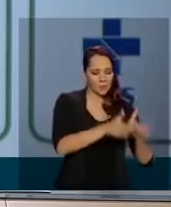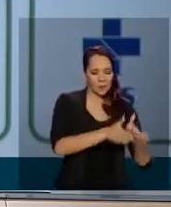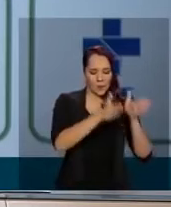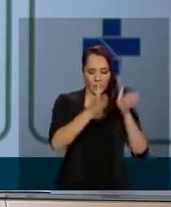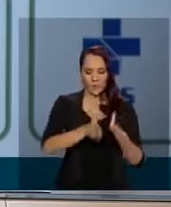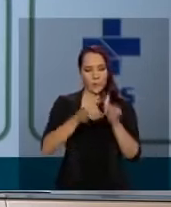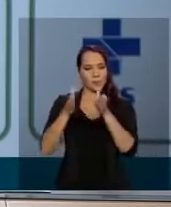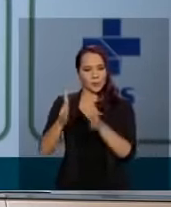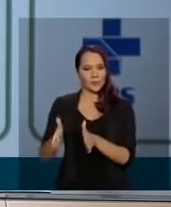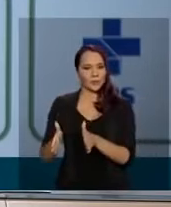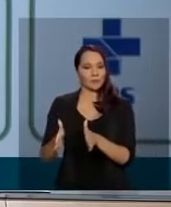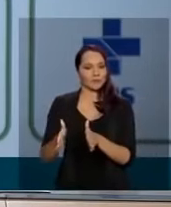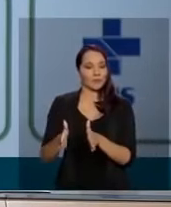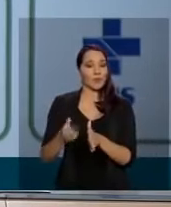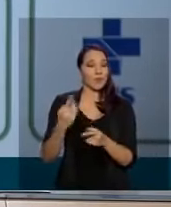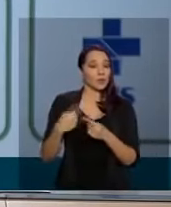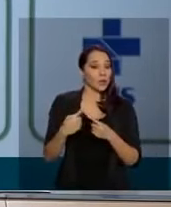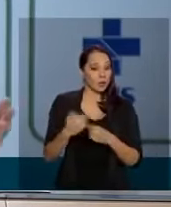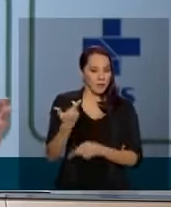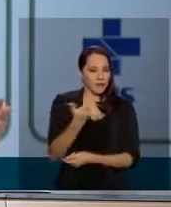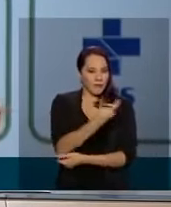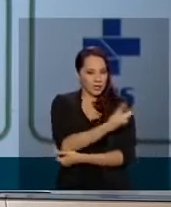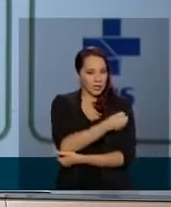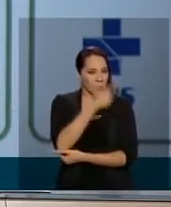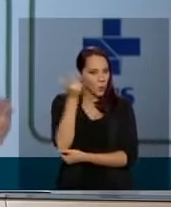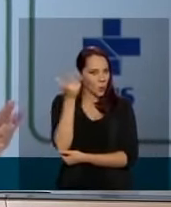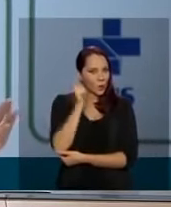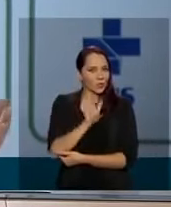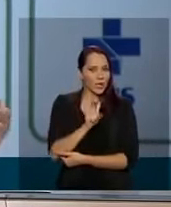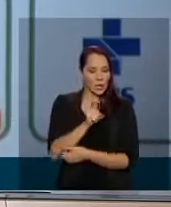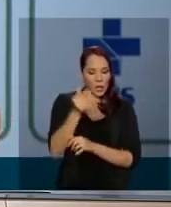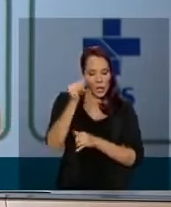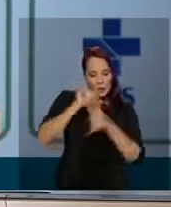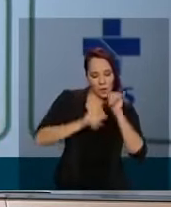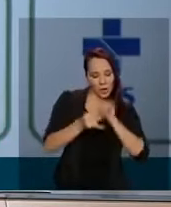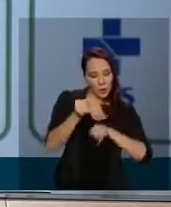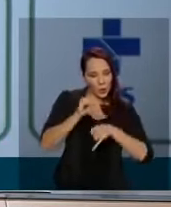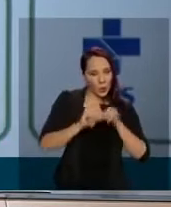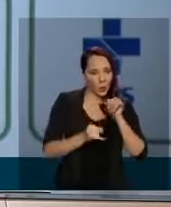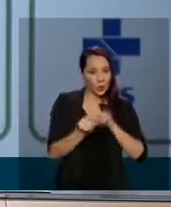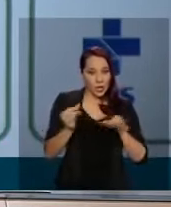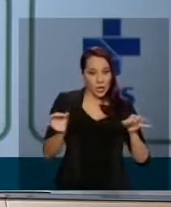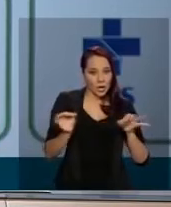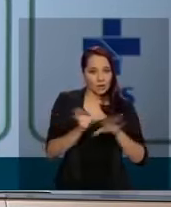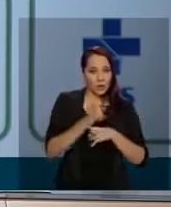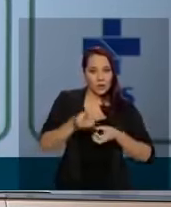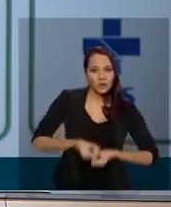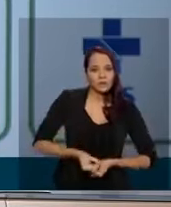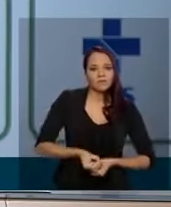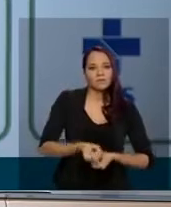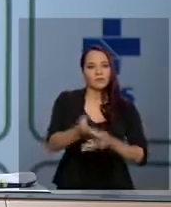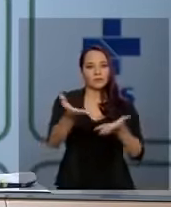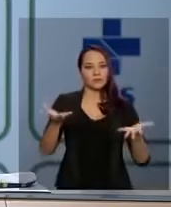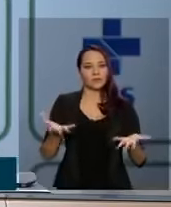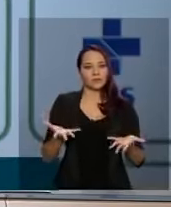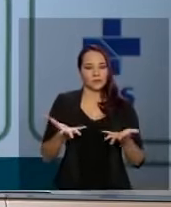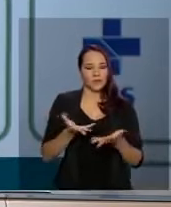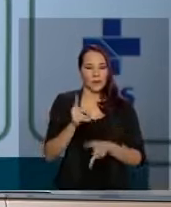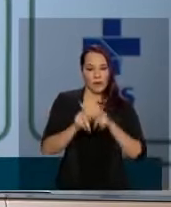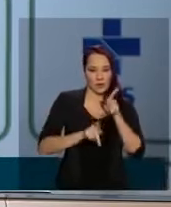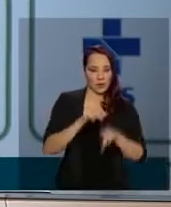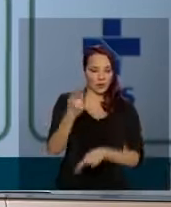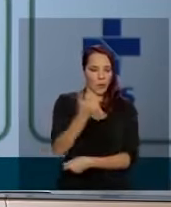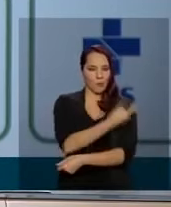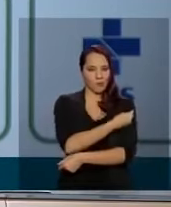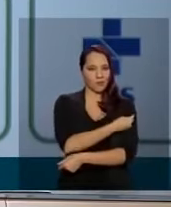estudos, né? Porque para que uma vacina saia do laboratório, por assim dizer, e chegue, né, a ser aplicada